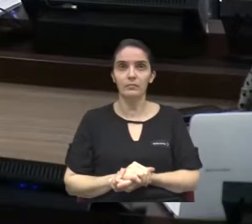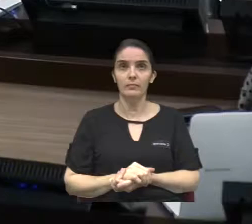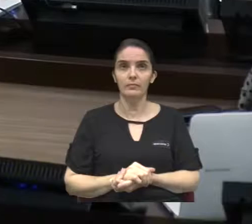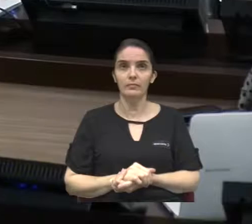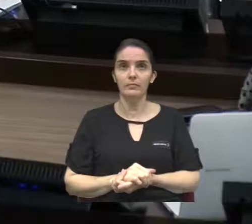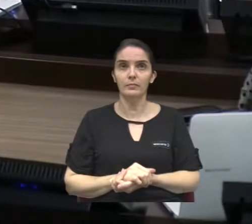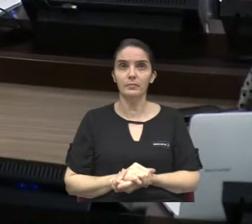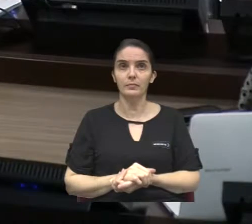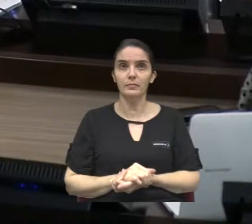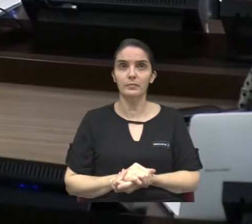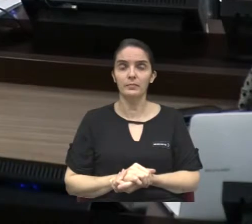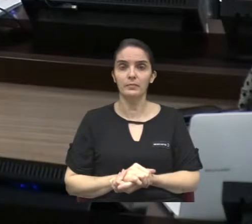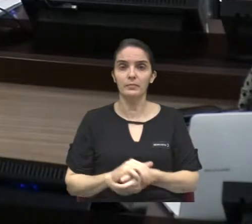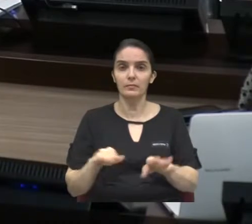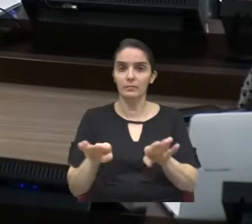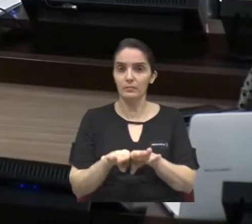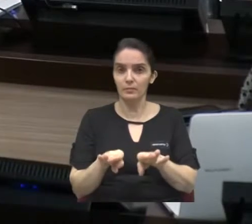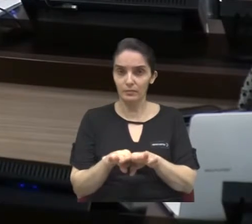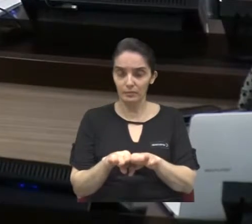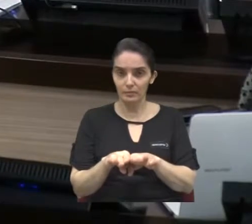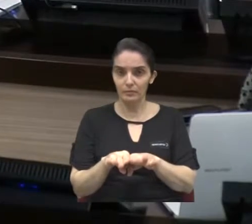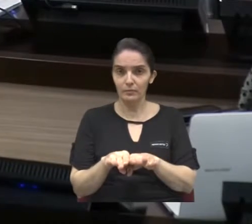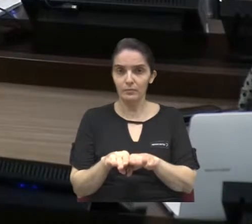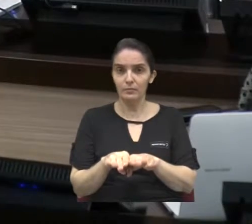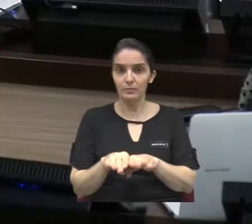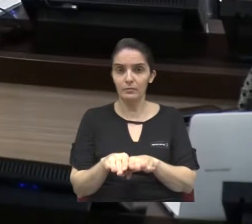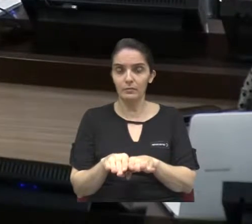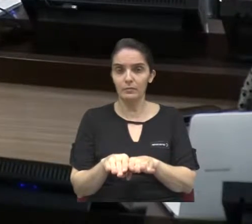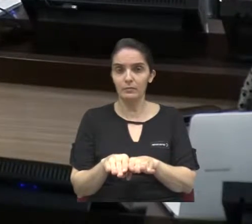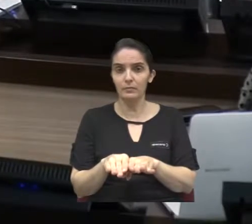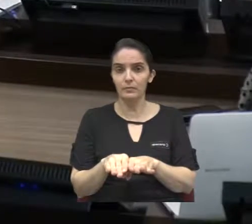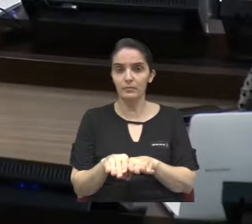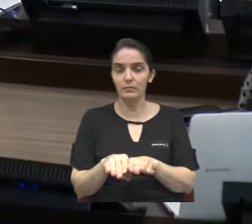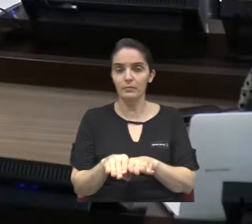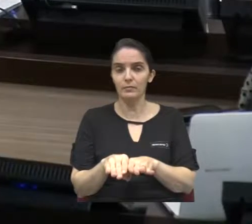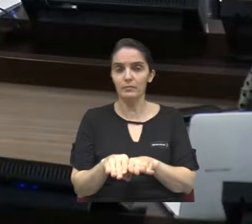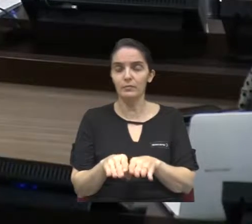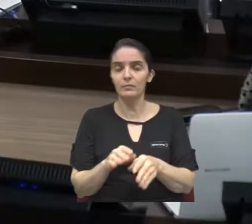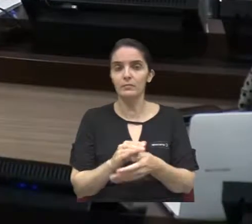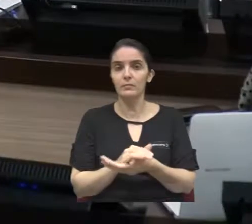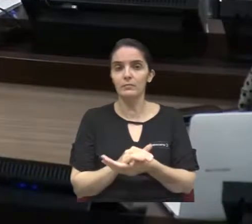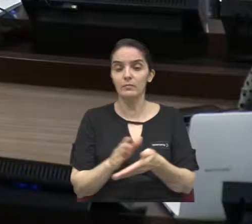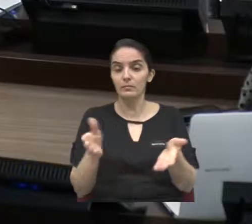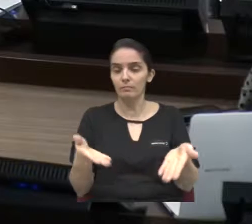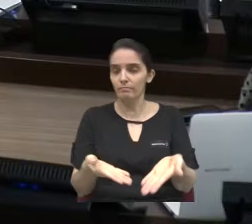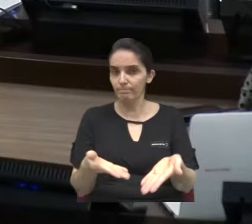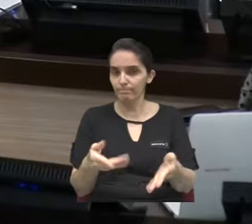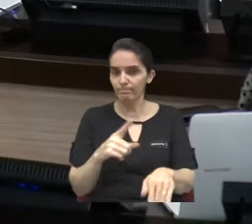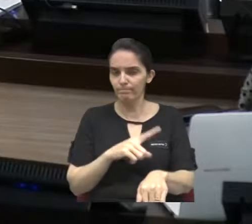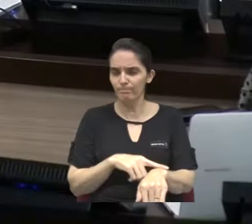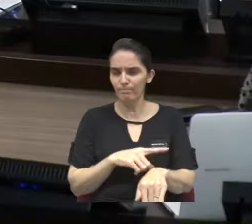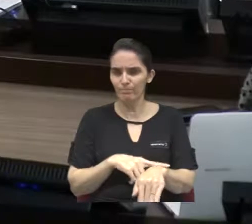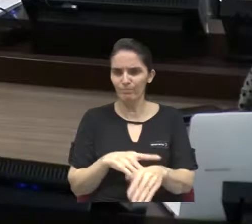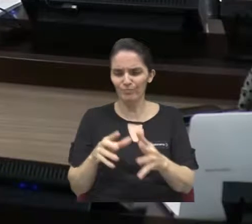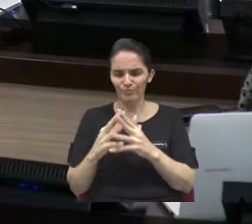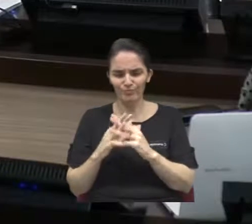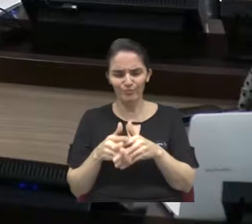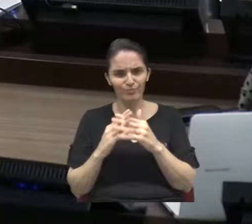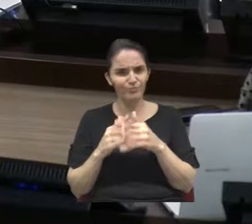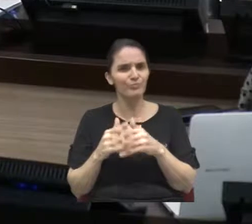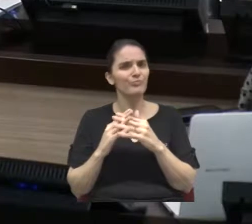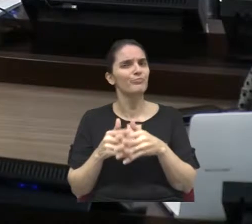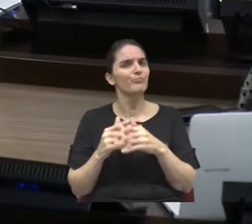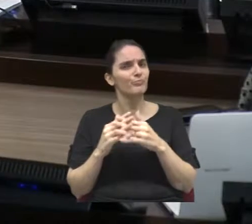Ainda mais em um momento tão turbulento nesta casa, que passamos por